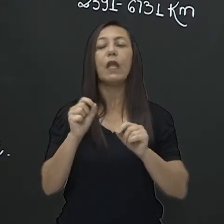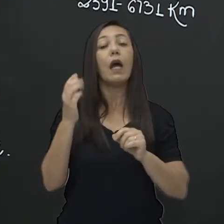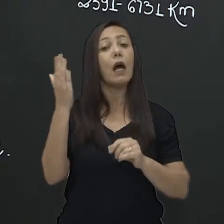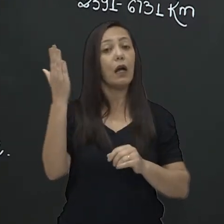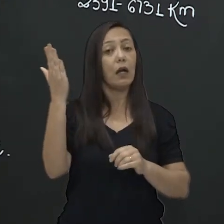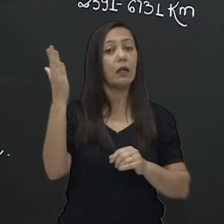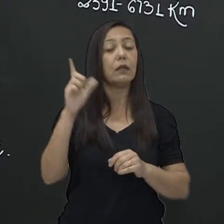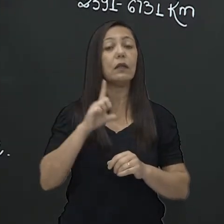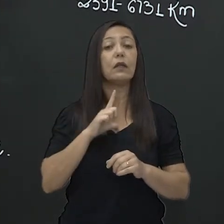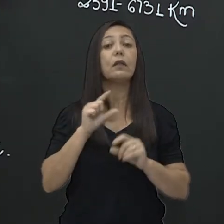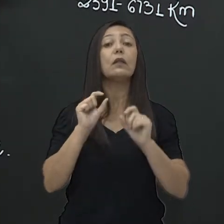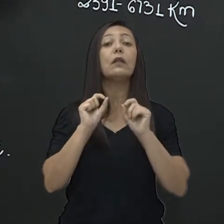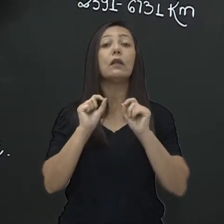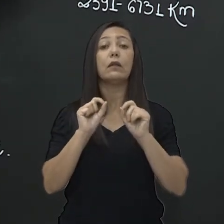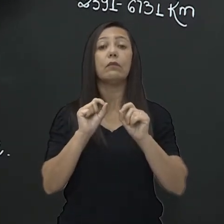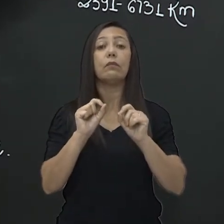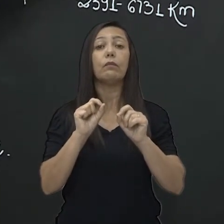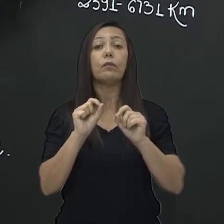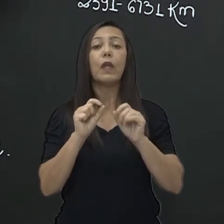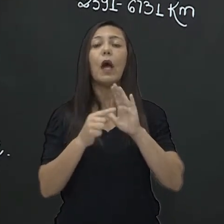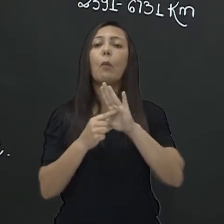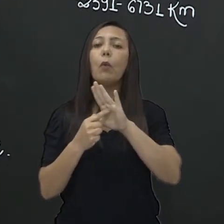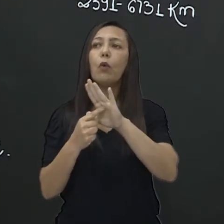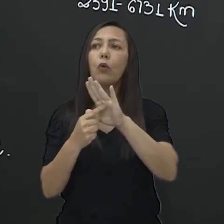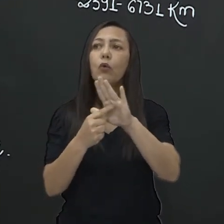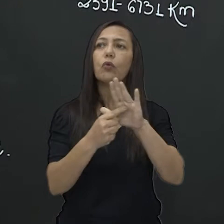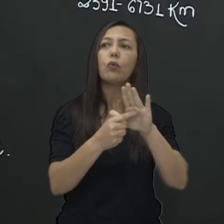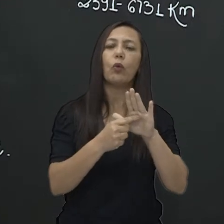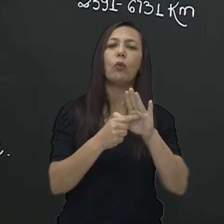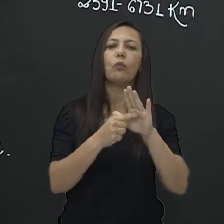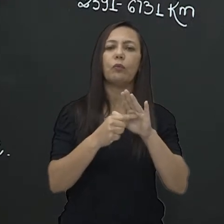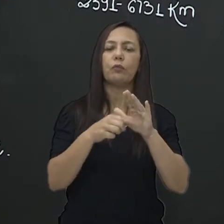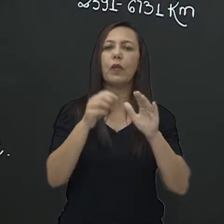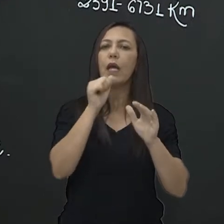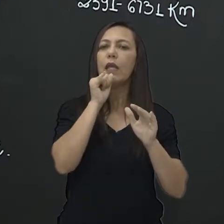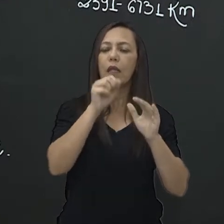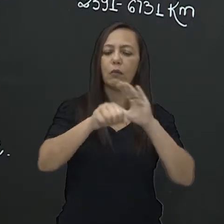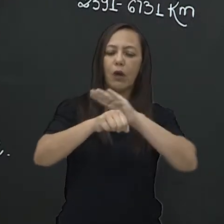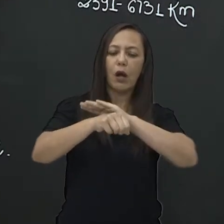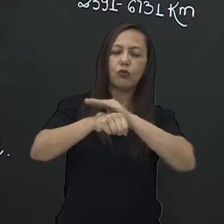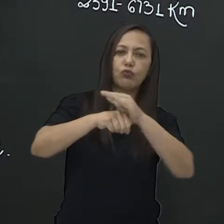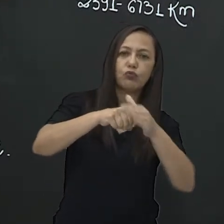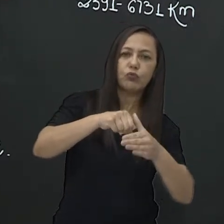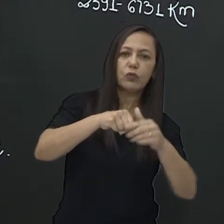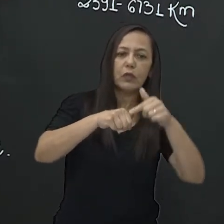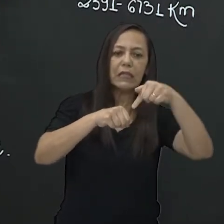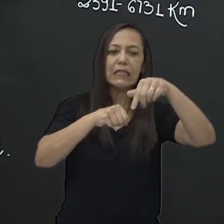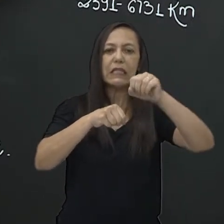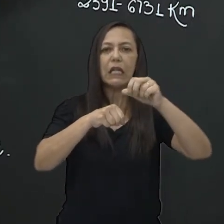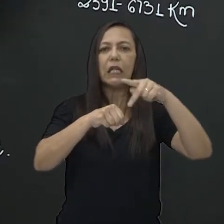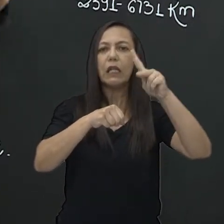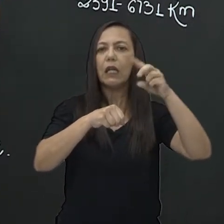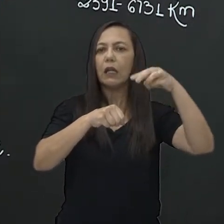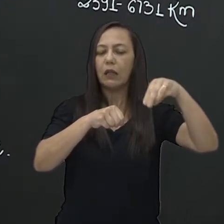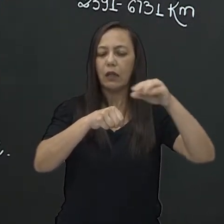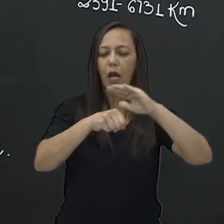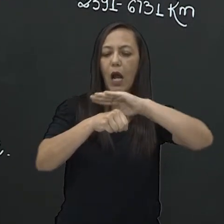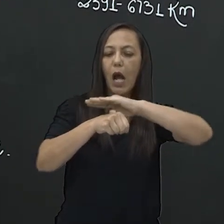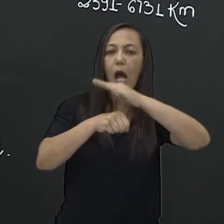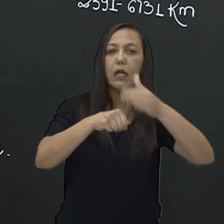esquema, a gente colocou alguns dados. Por exemplo, a crosta de 0 a 70, o manto de 70